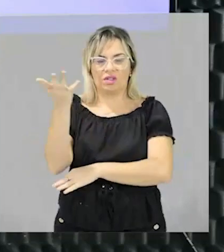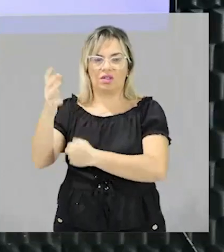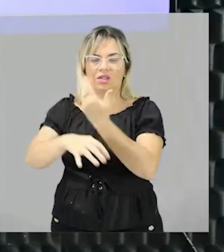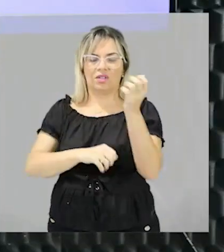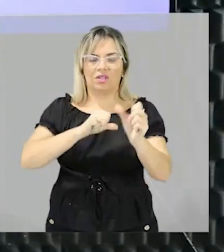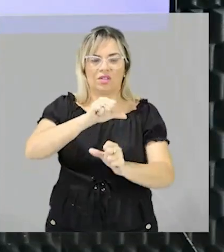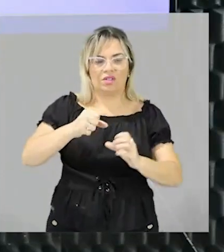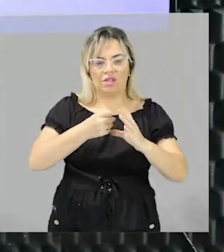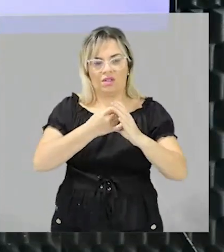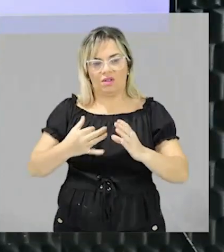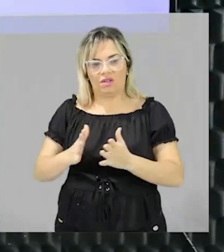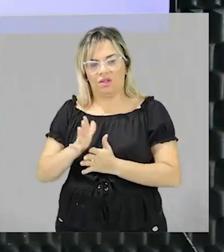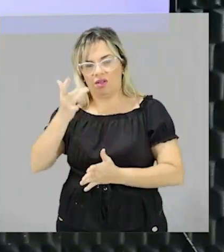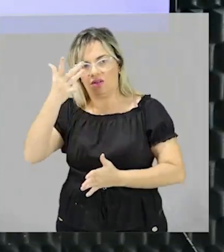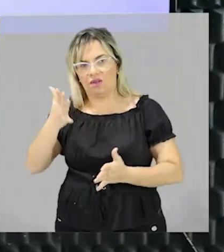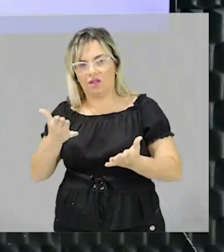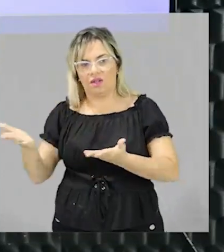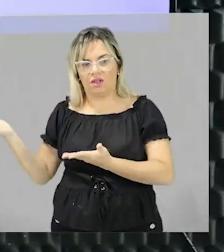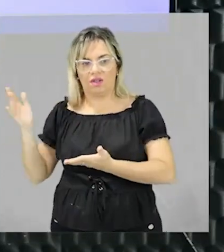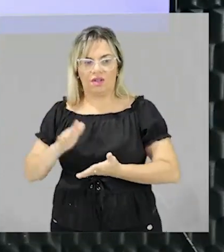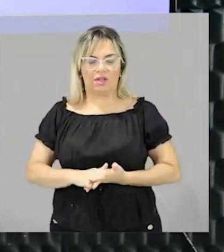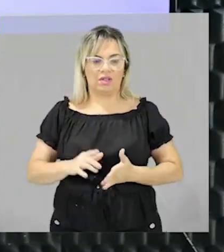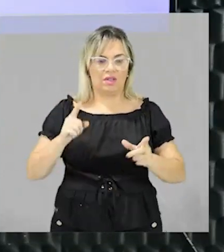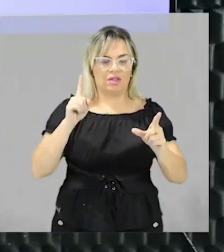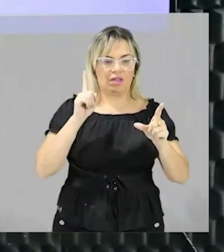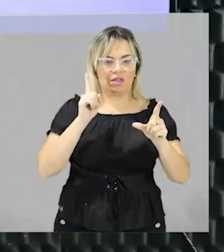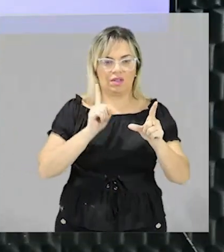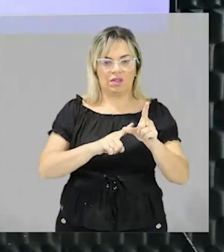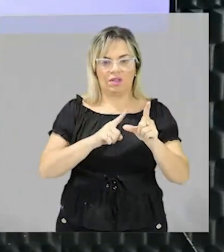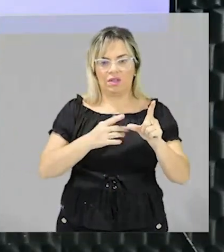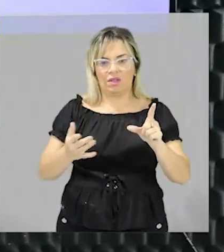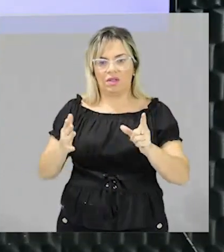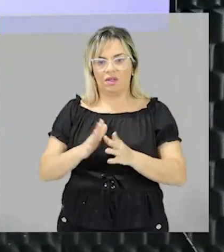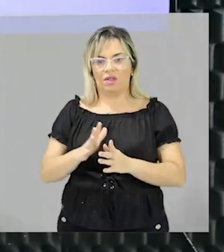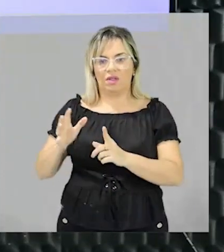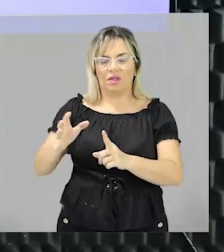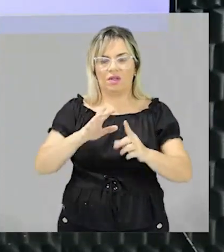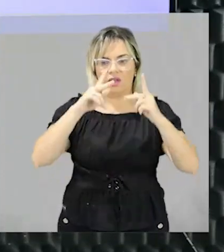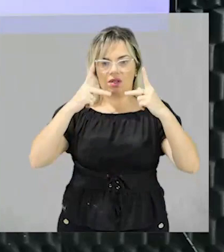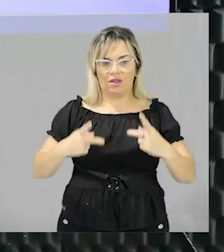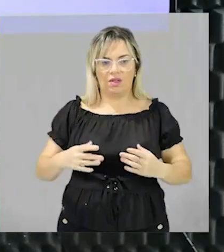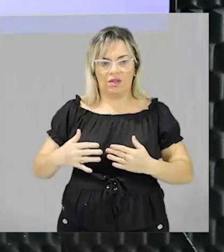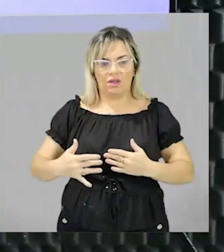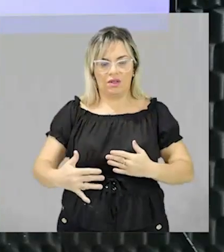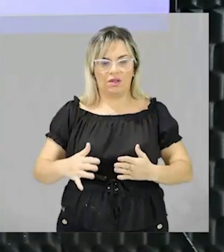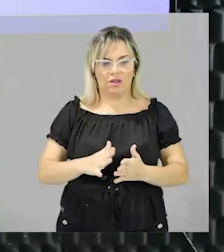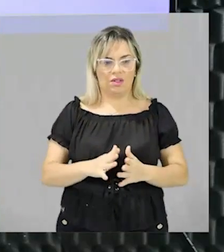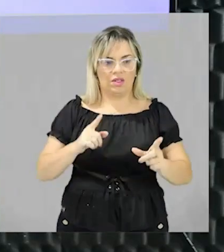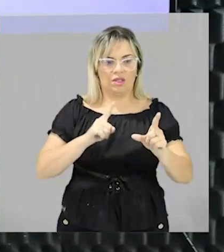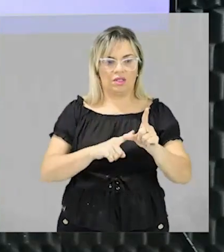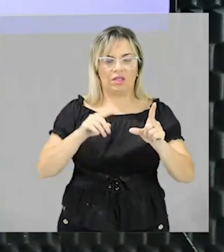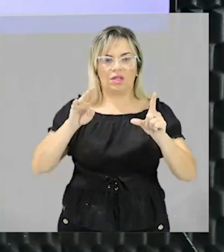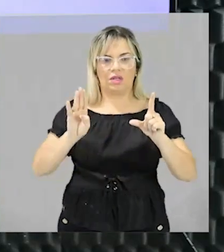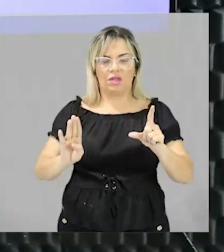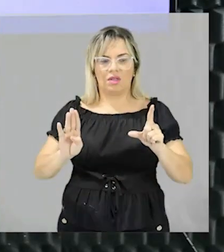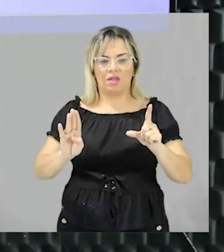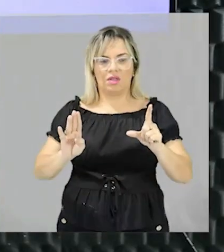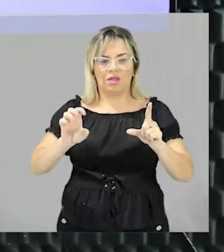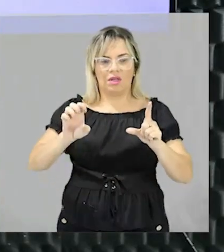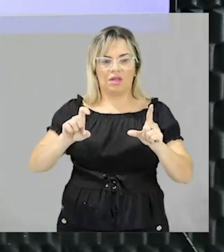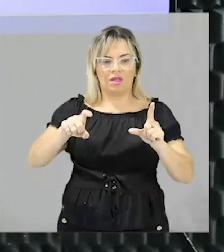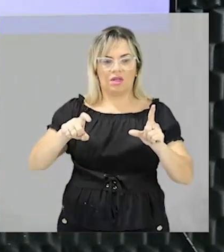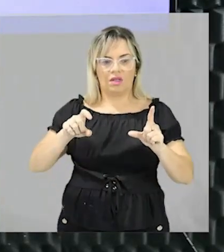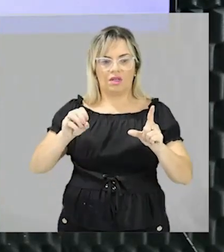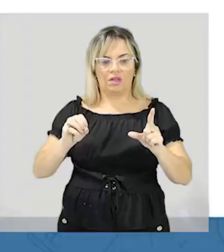Então a resposta fica fácil. A resposta aí é o quê, galera? Influência do ser humano no processo quê? No processo exógeno, na